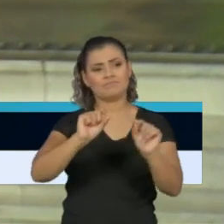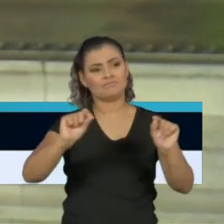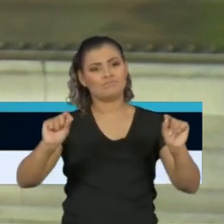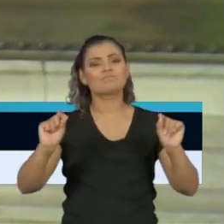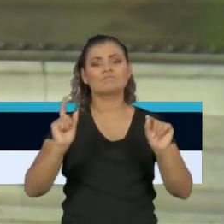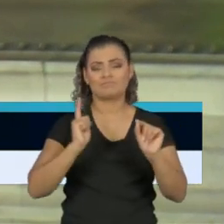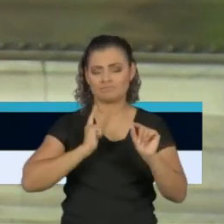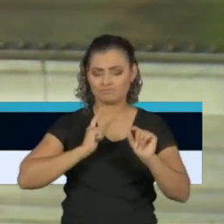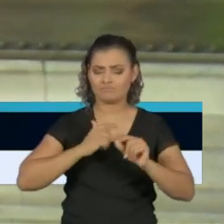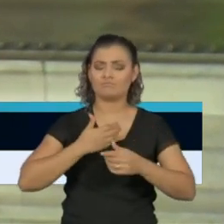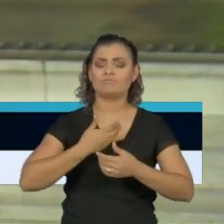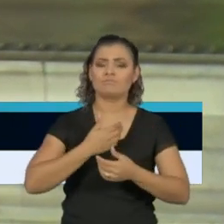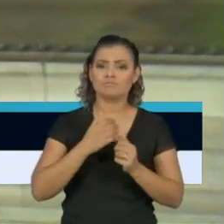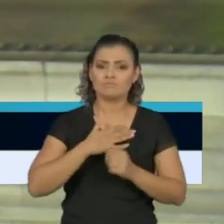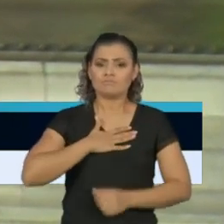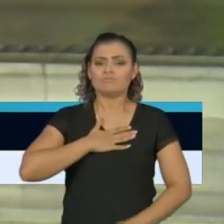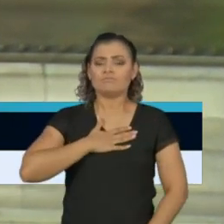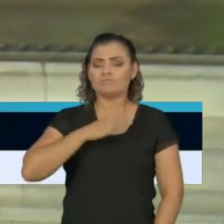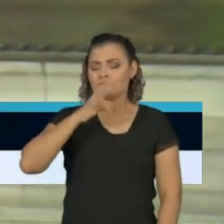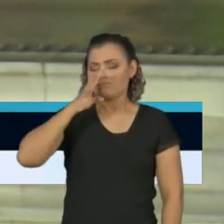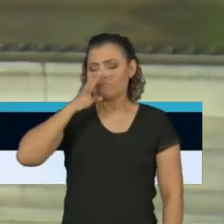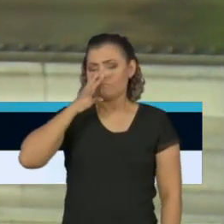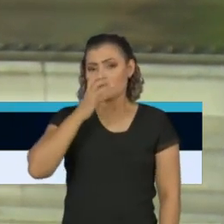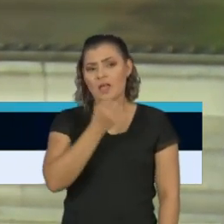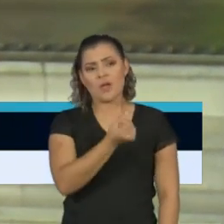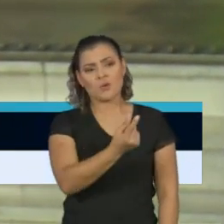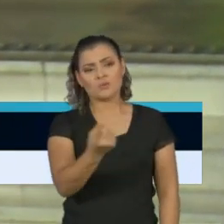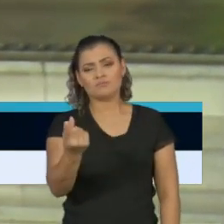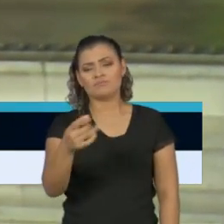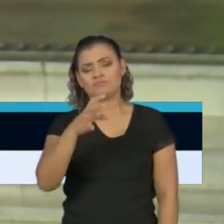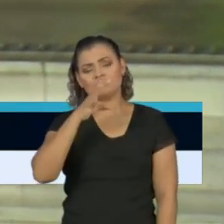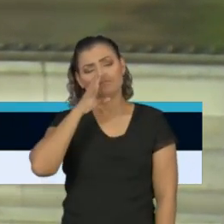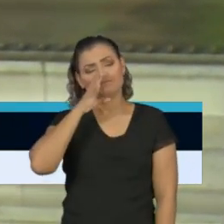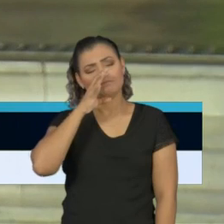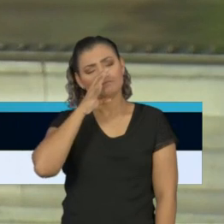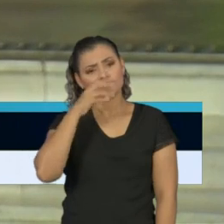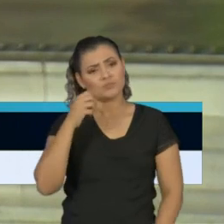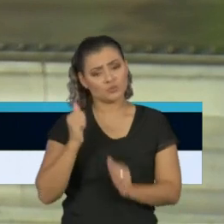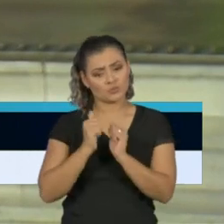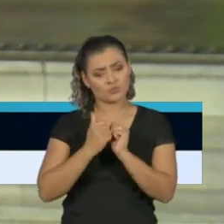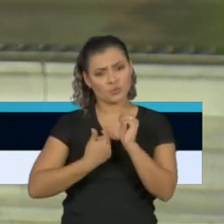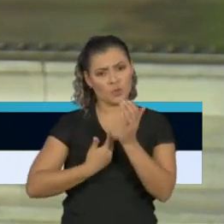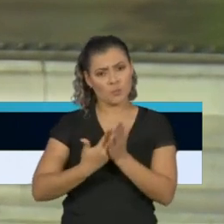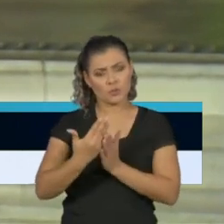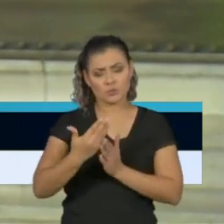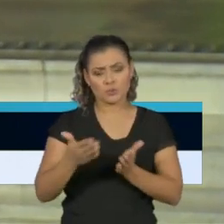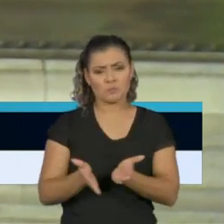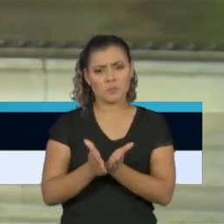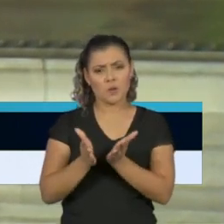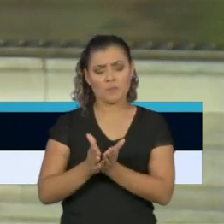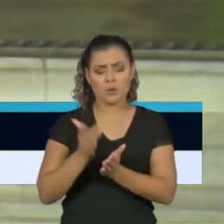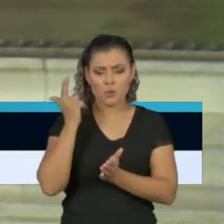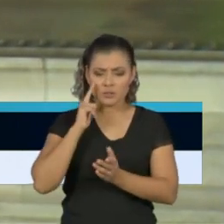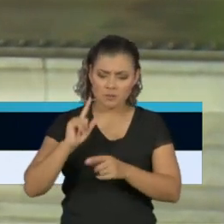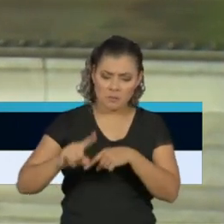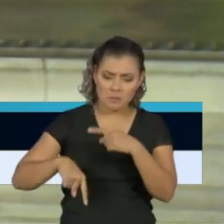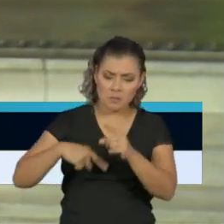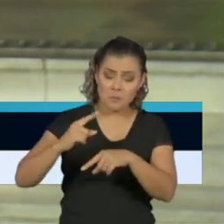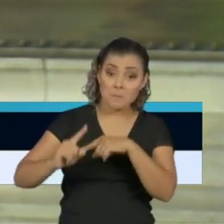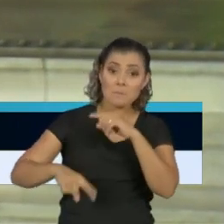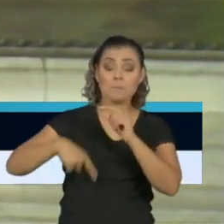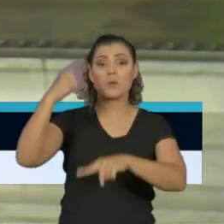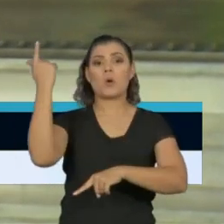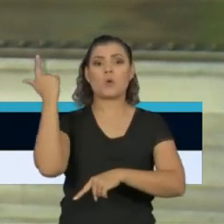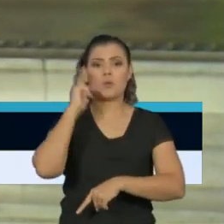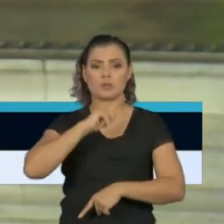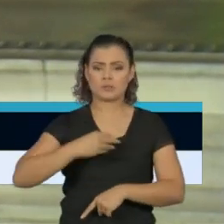cultivei a minha admiração por muitos que, como eu, começaram de baixo, construíram a sua vida, a sua existência,